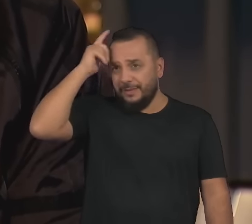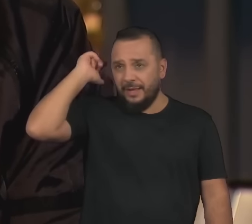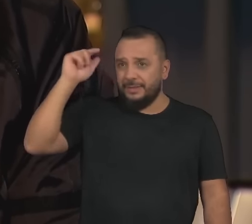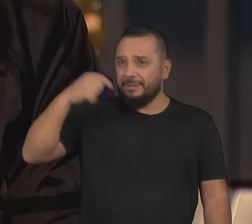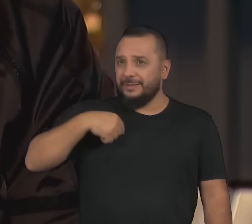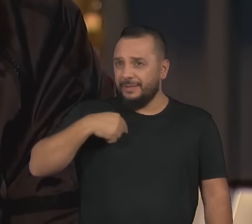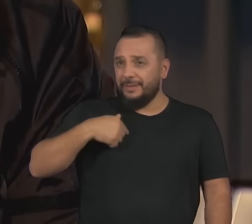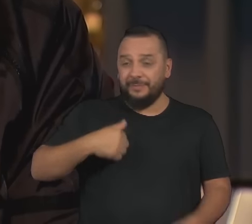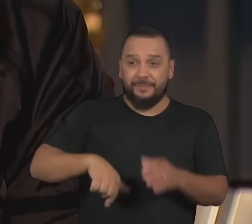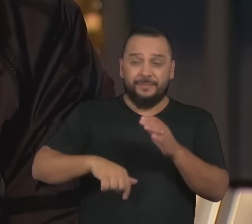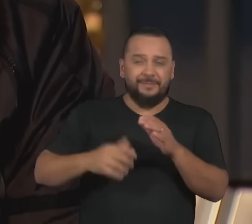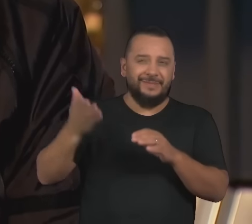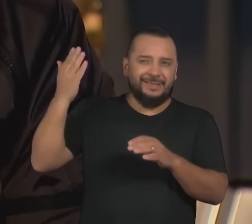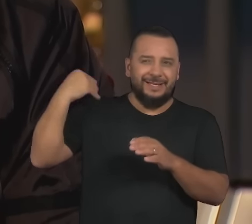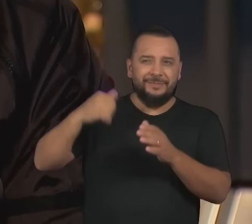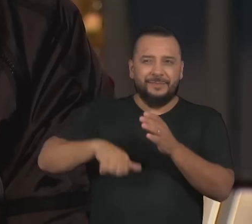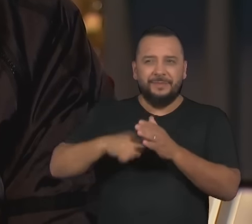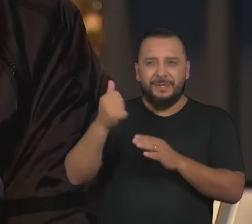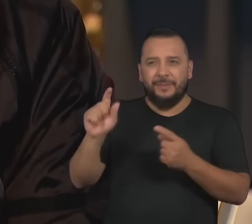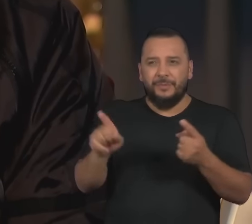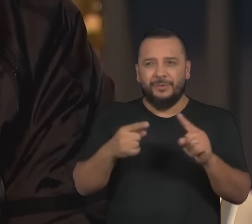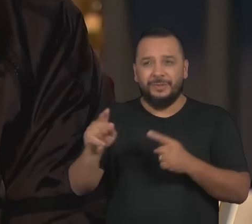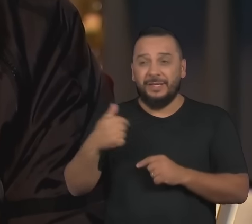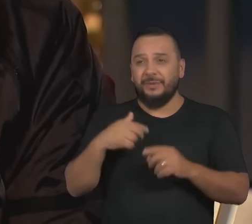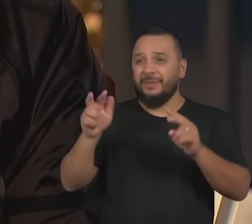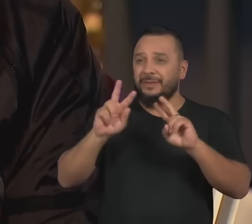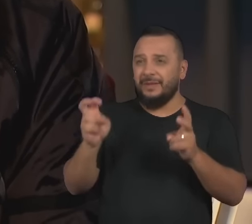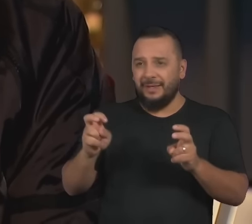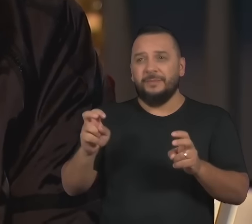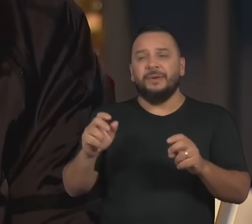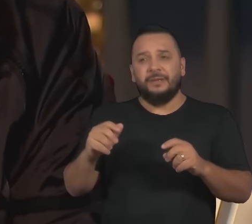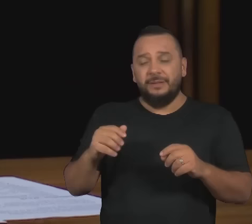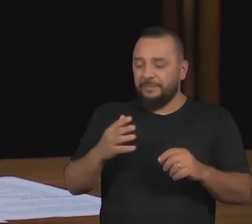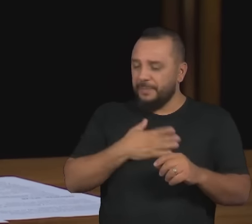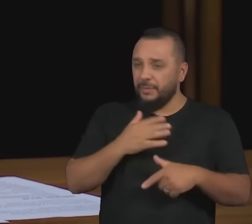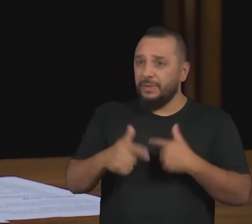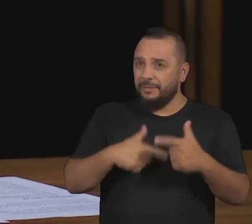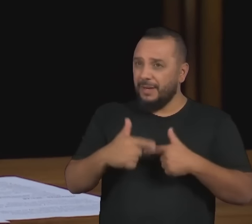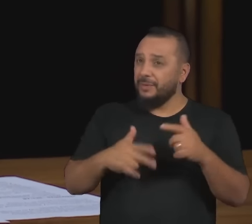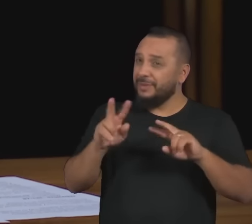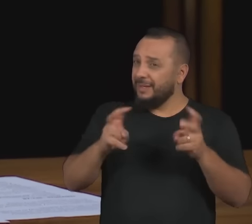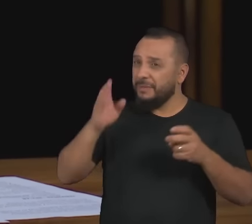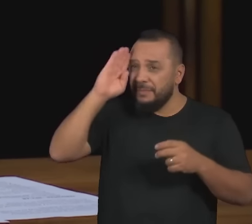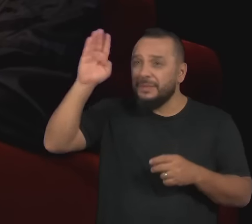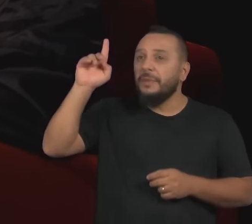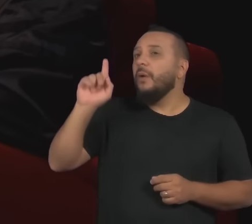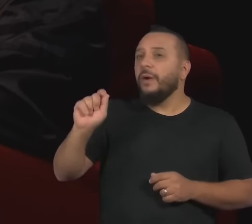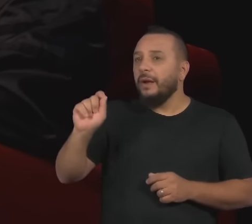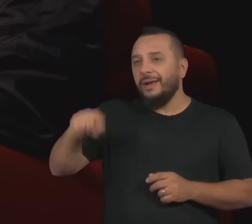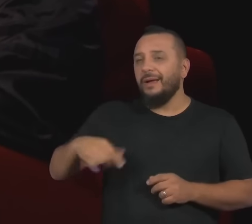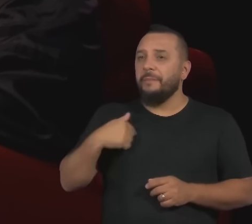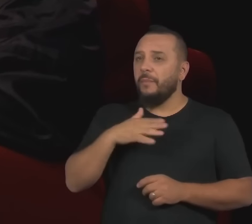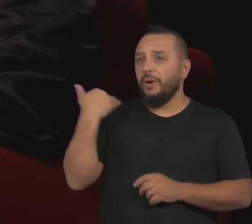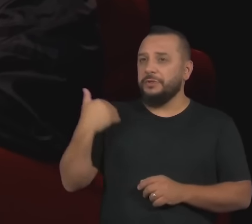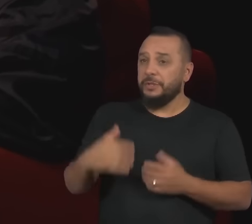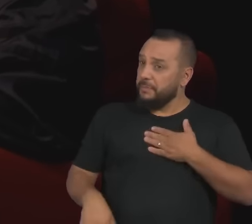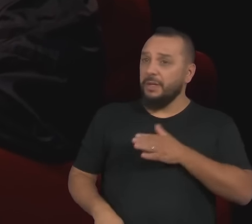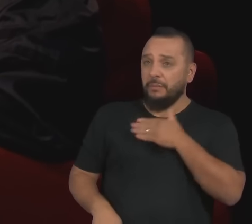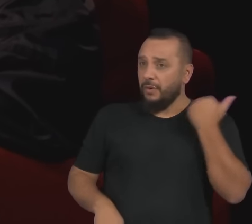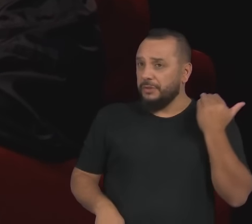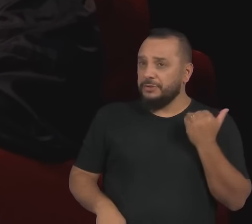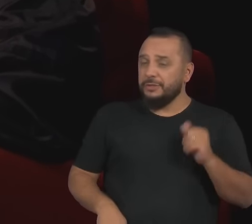as minhas primeiras músicas, o grande tema do meu trabalho é a morte, né? O grande tema é a minha morte. Se você fizer